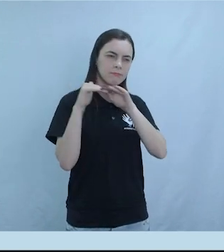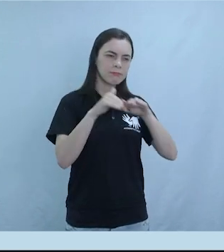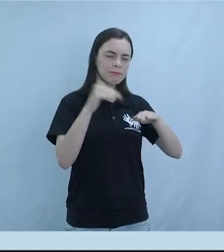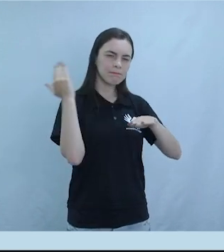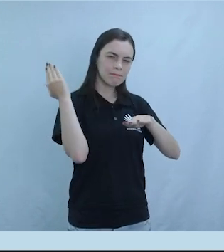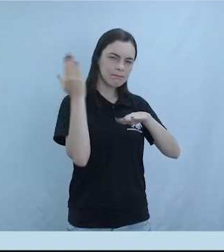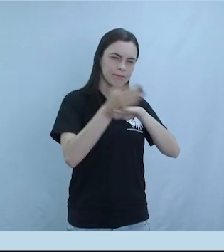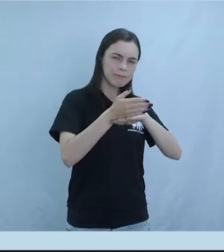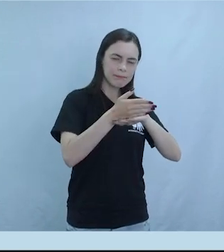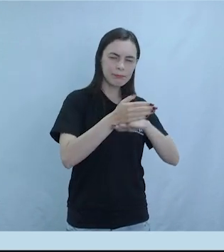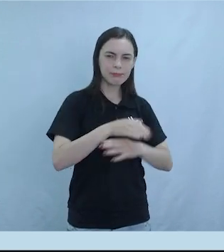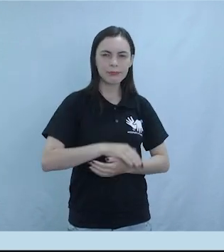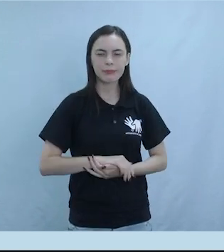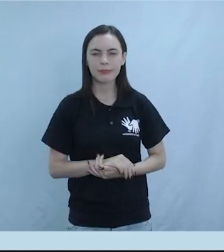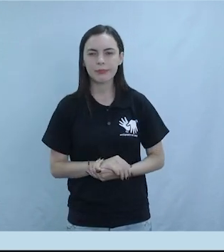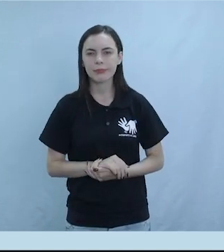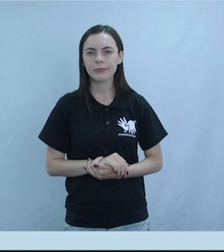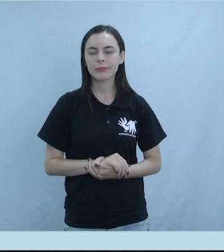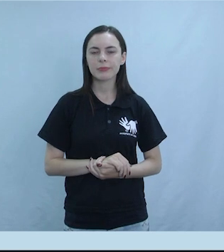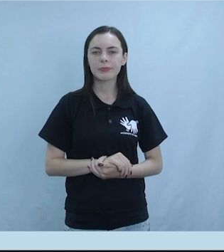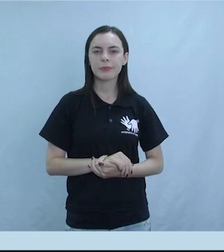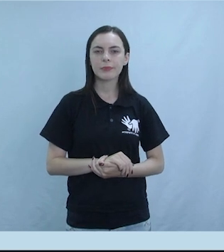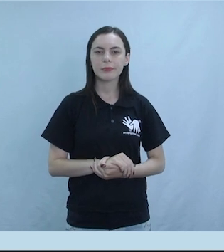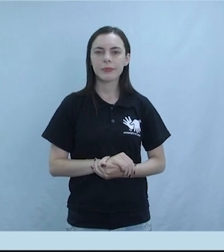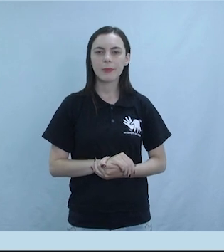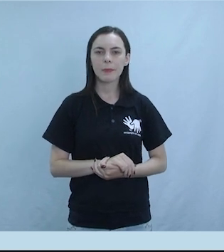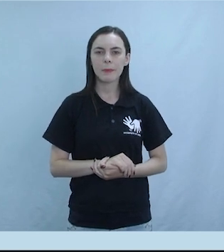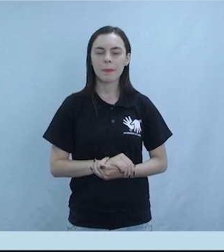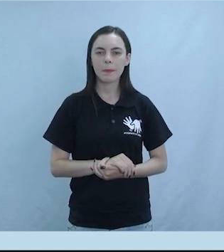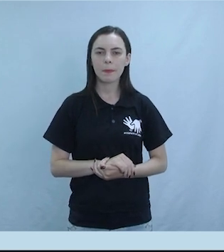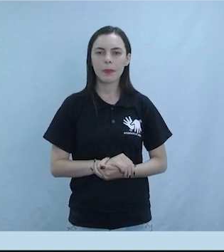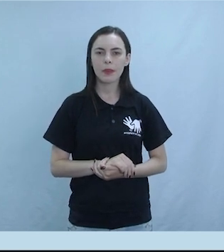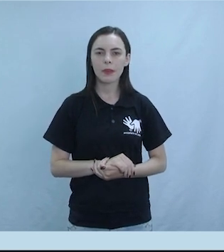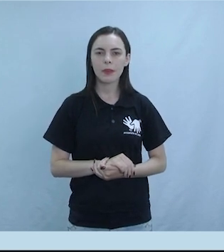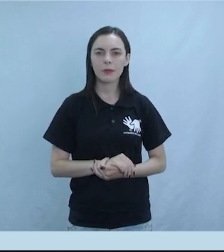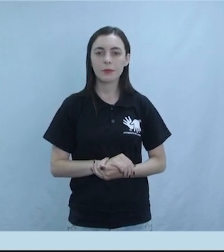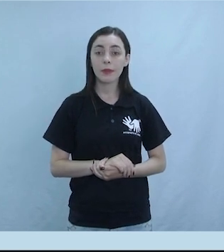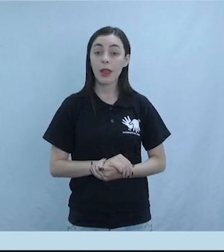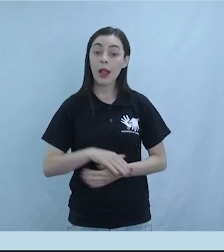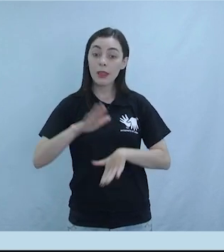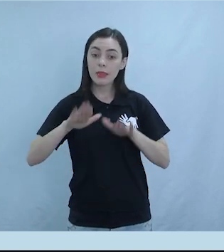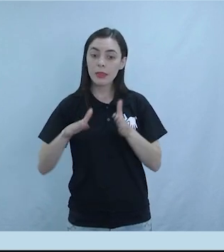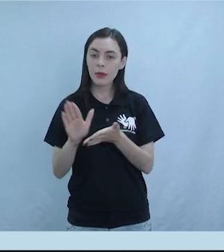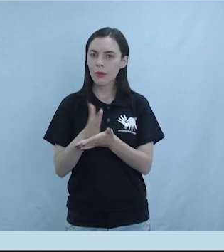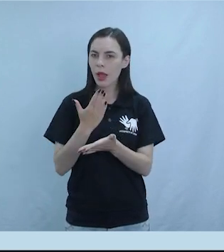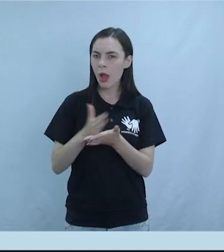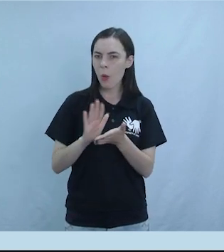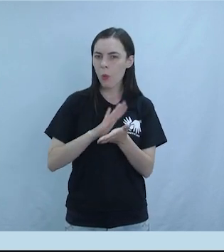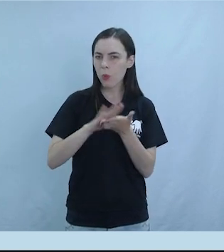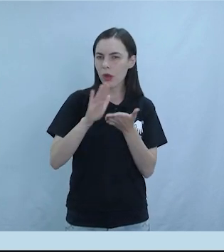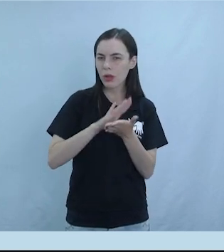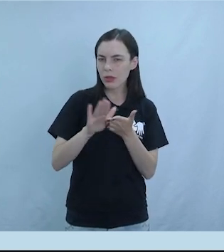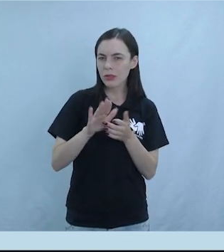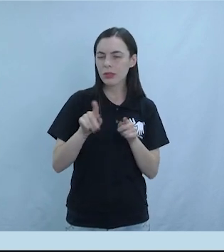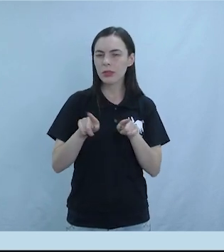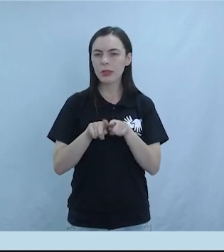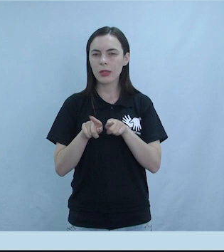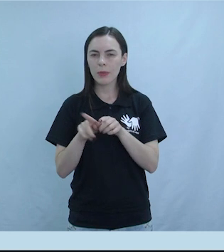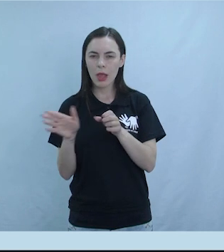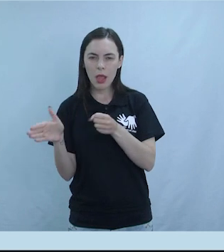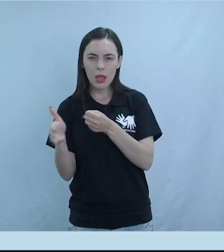canhotos e os destruiriam. Como podia ser que alguns escapulissem e